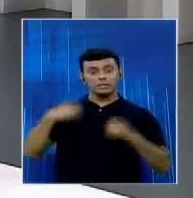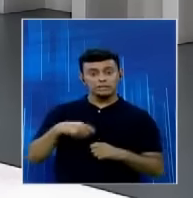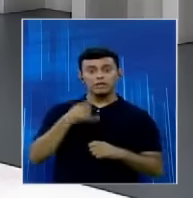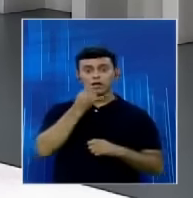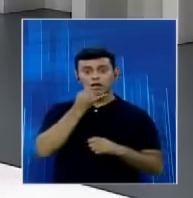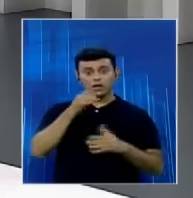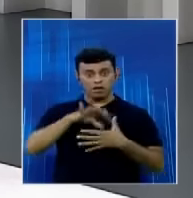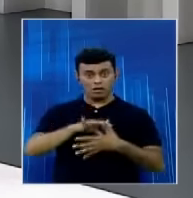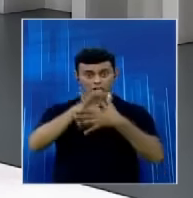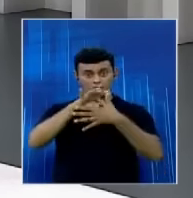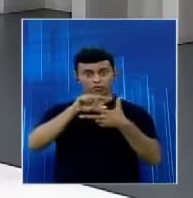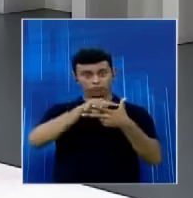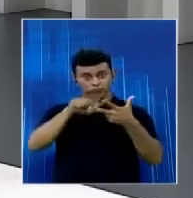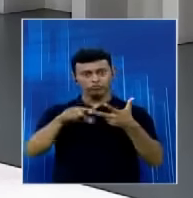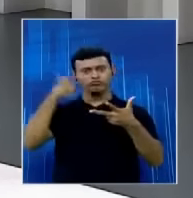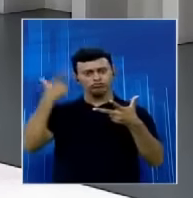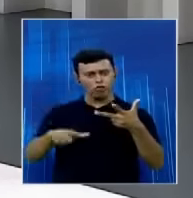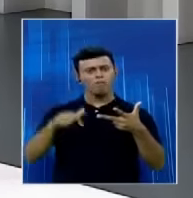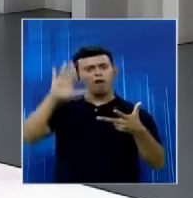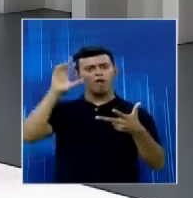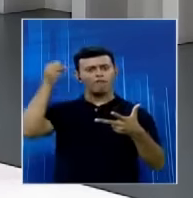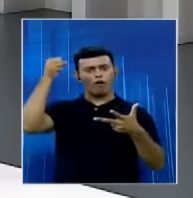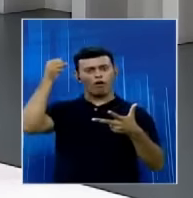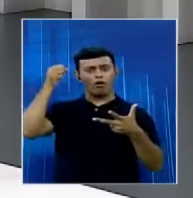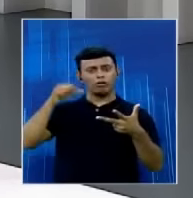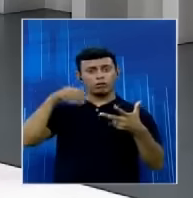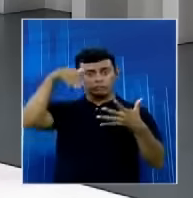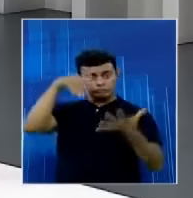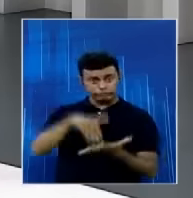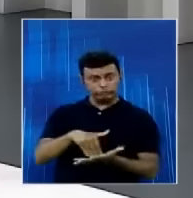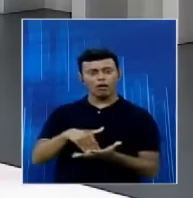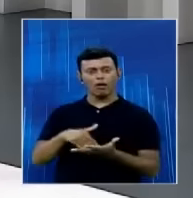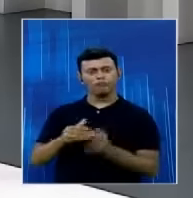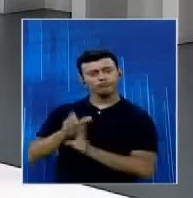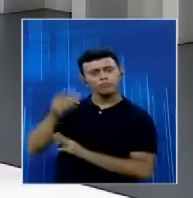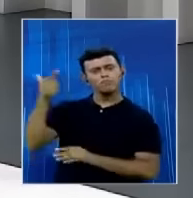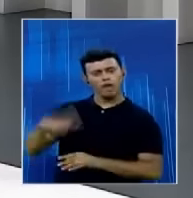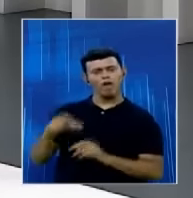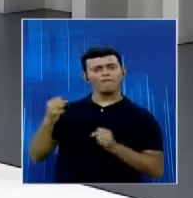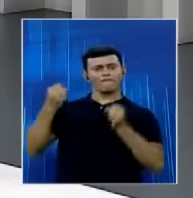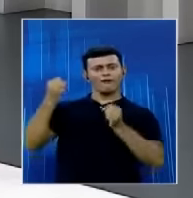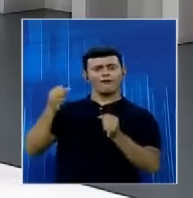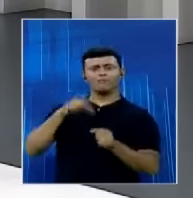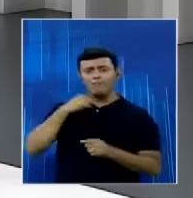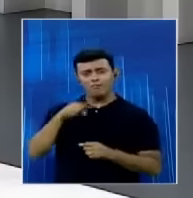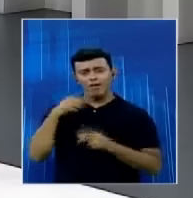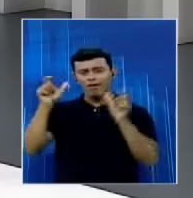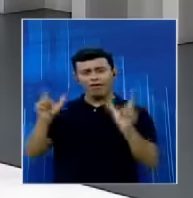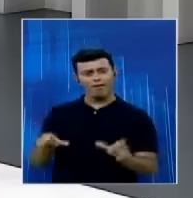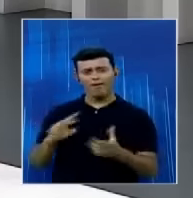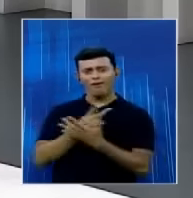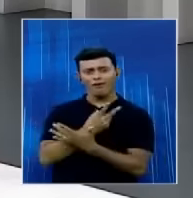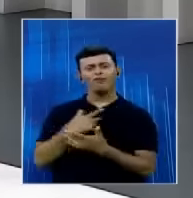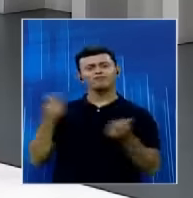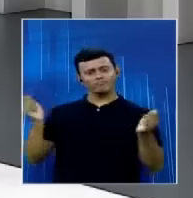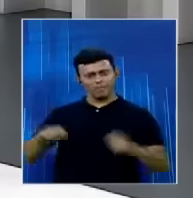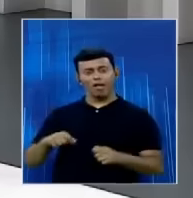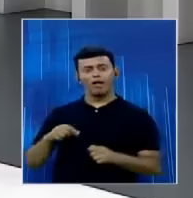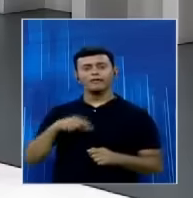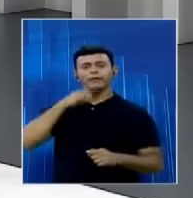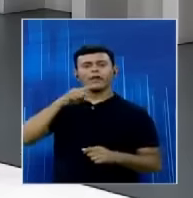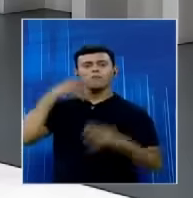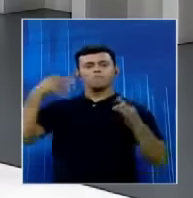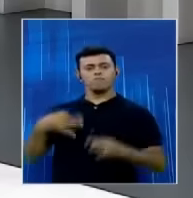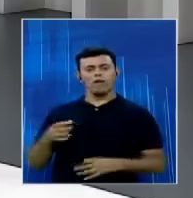está caindo. Então, significa dizer que não houve grandes alterações, ninguém escorregou, ninguém também fez um golaço, de tal sorte